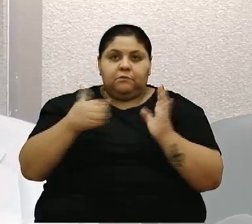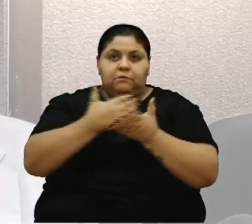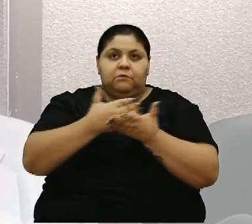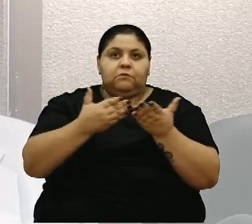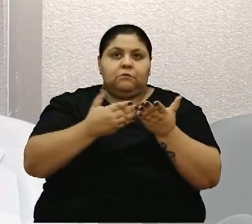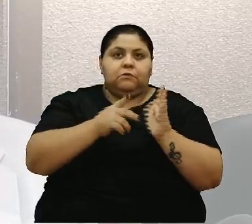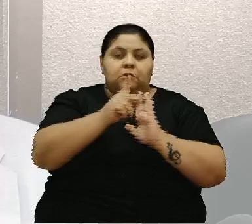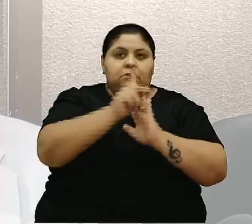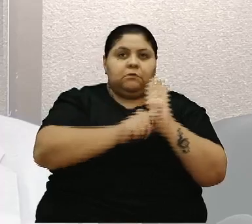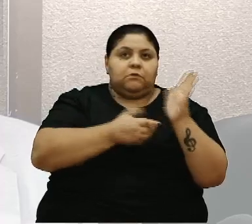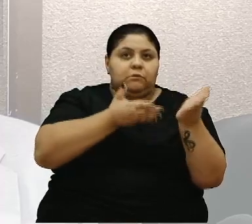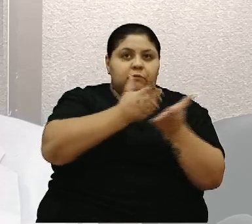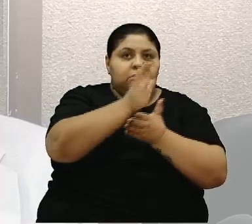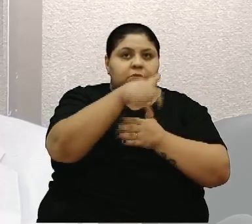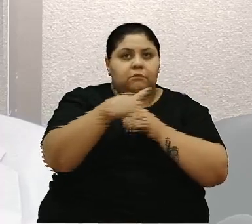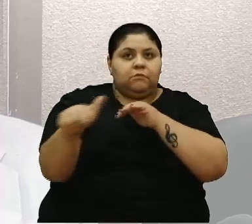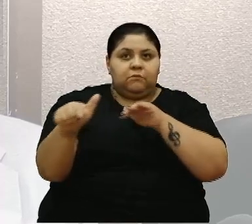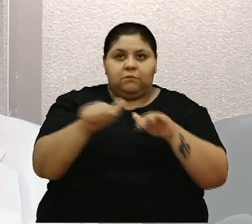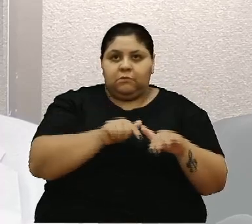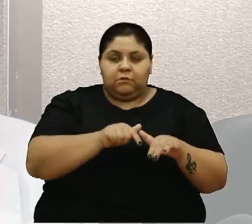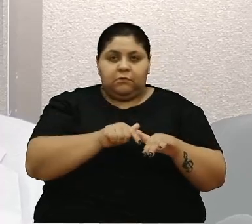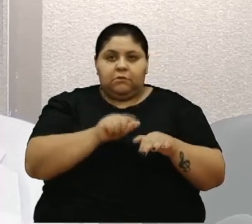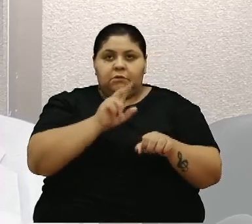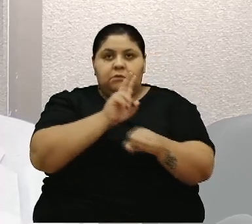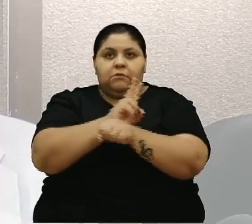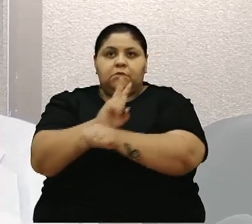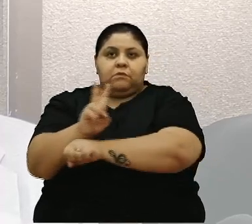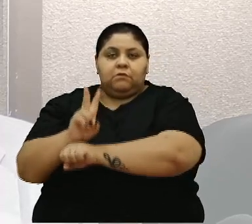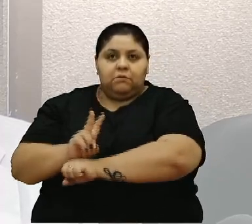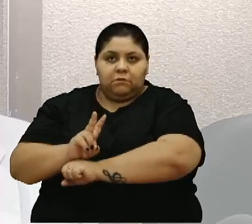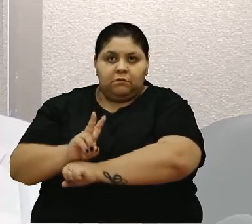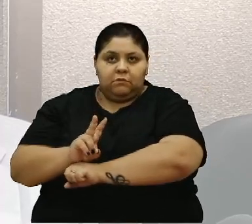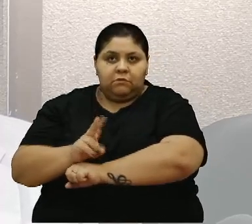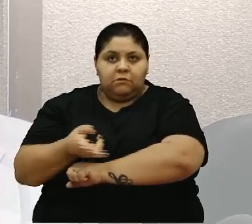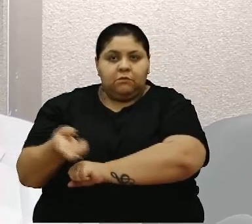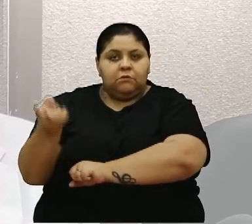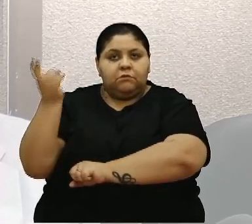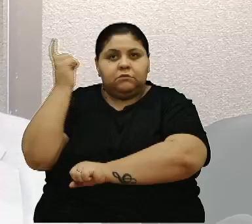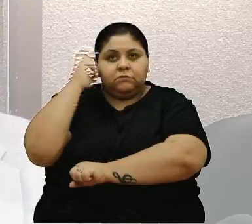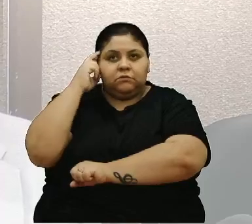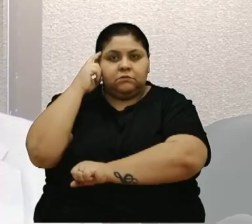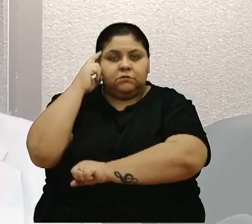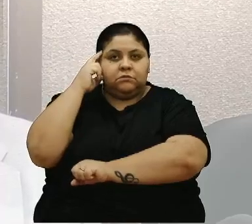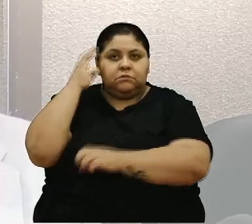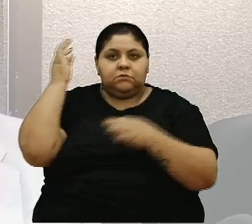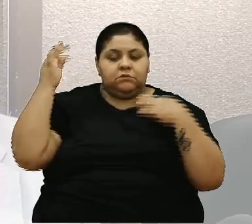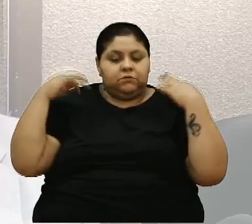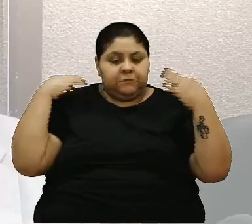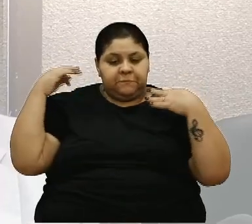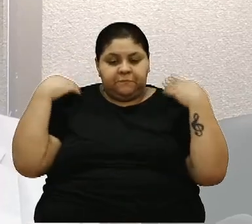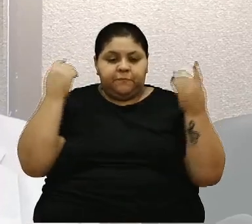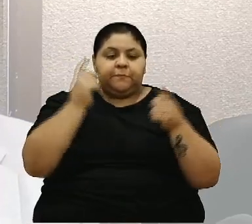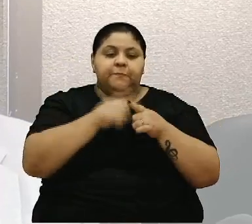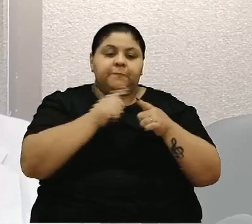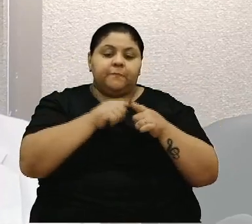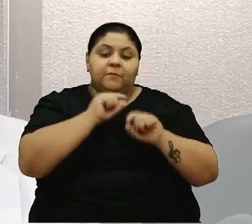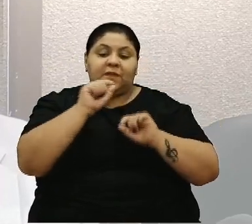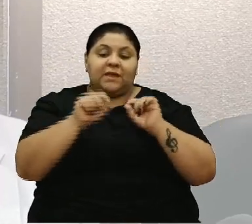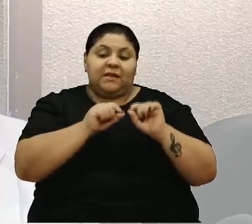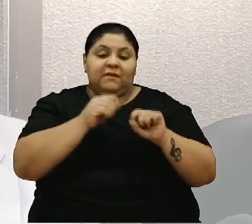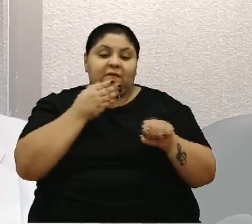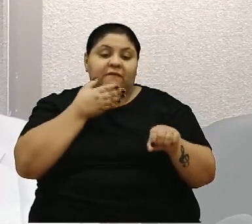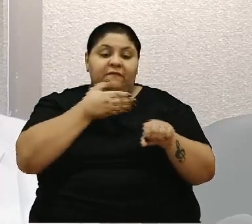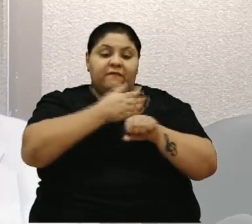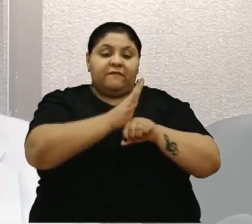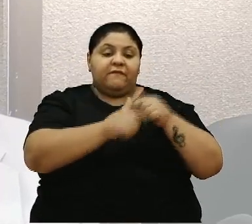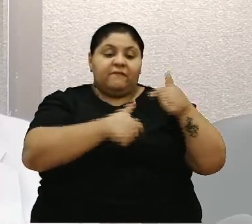aprovado agora essa semana, para proteger justamente a cultura e o turismo. Porque quem se envolve, quem